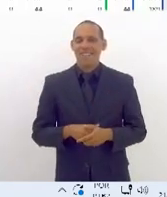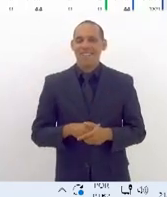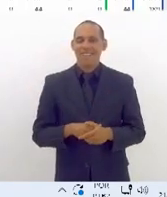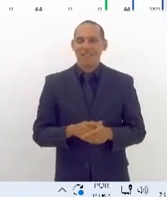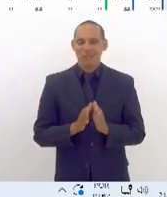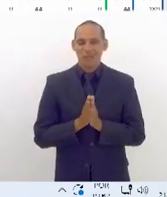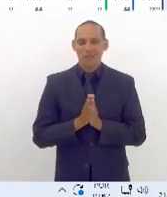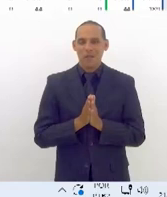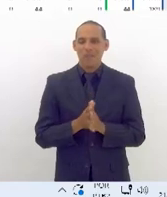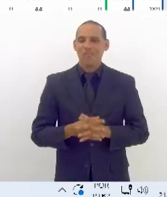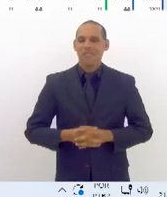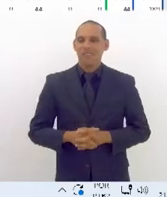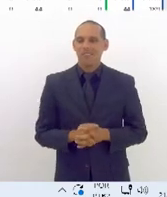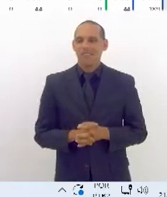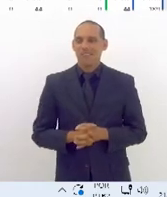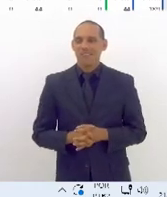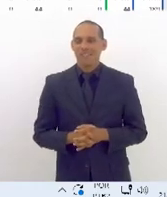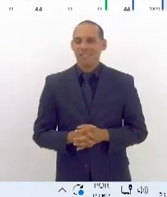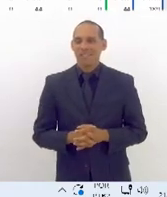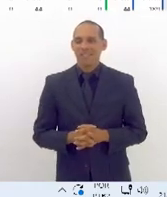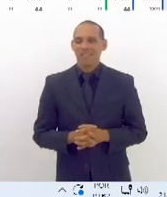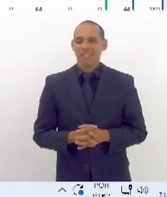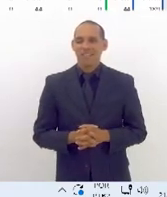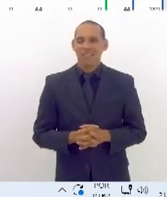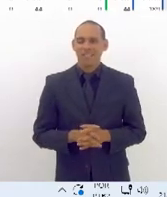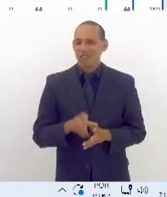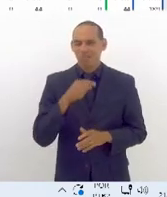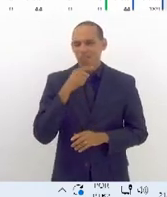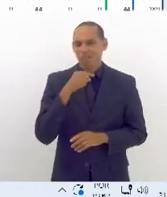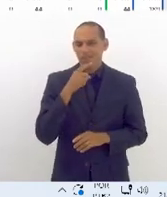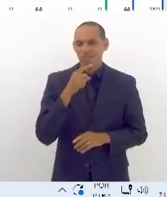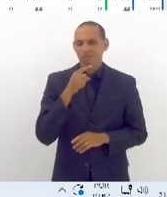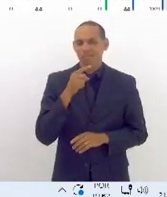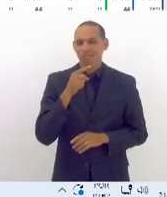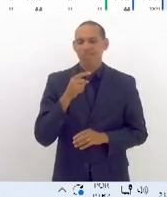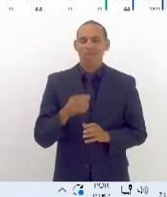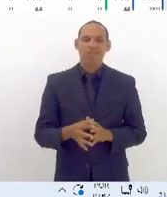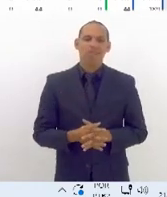por favor não dá